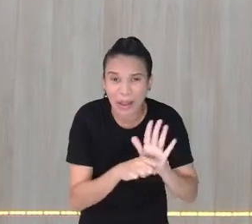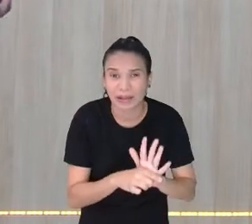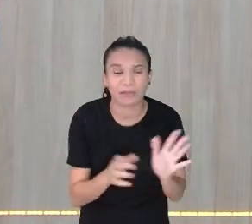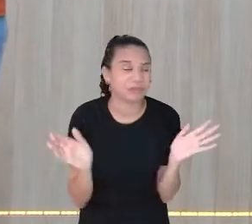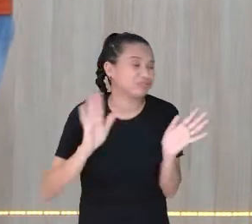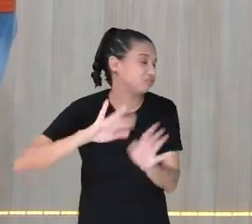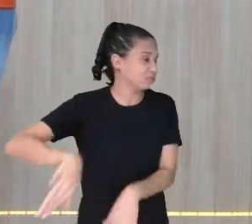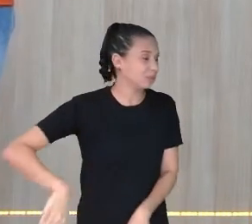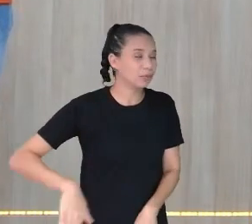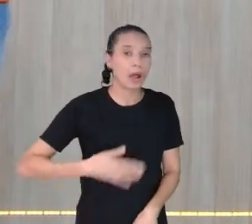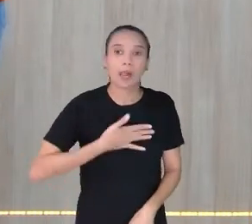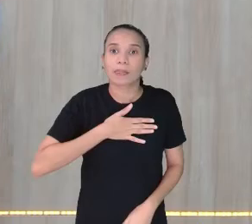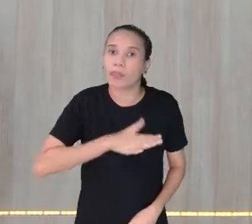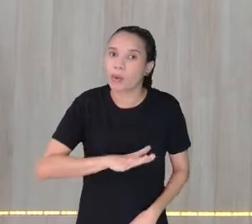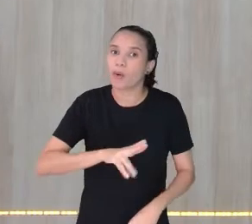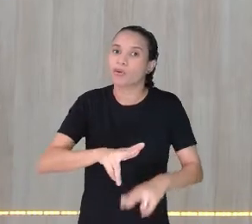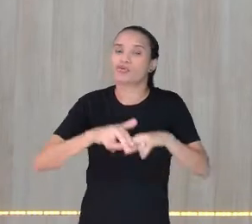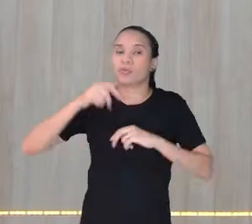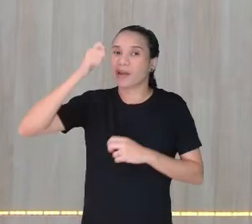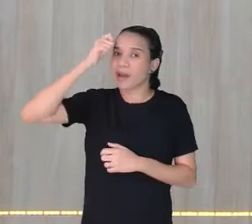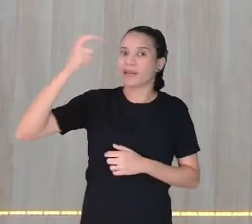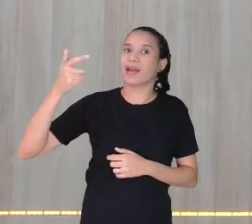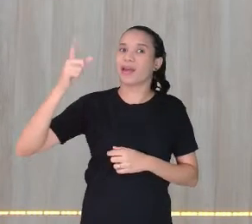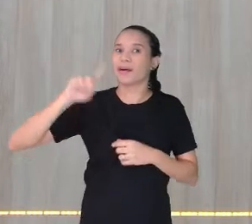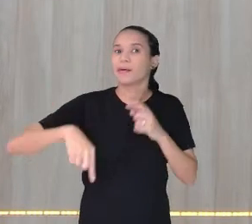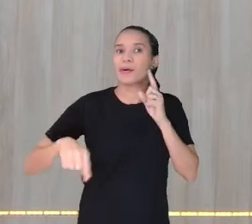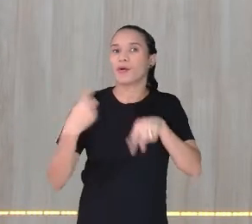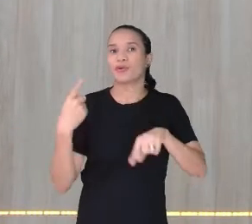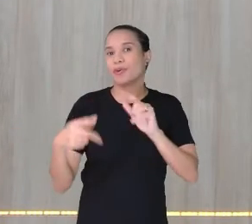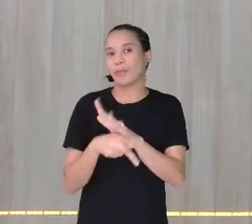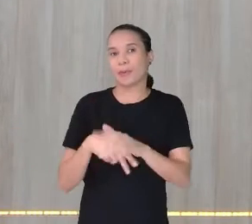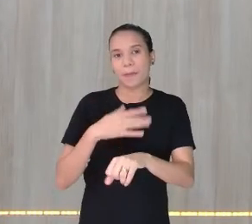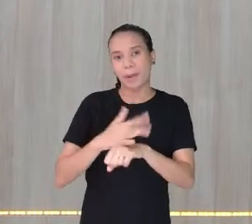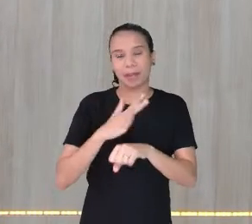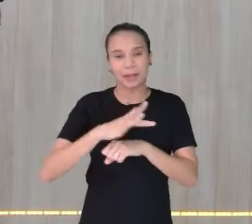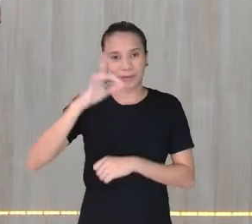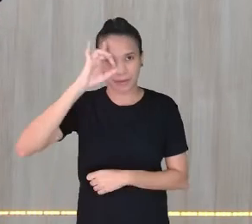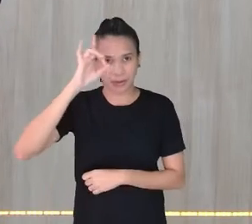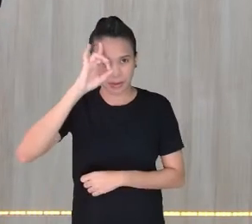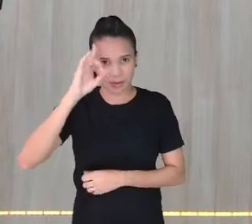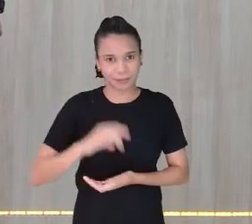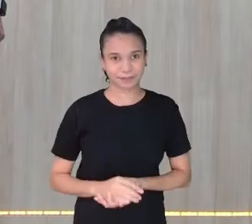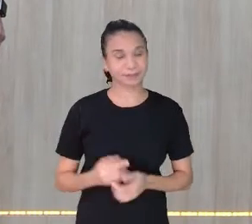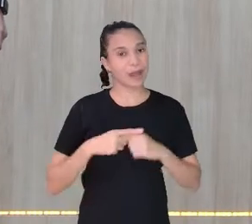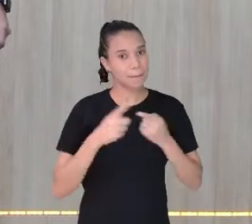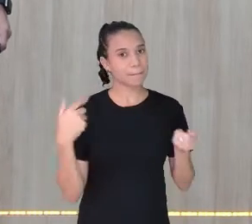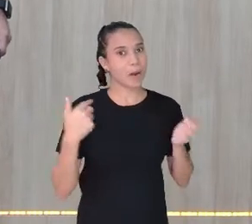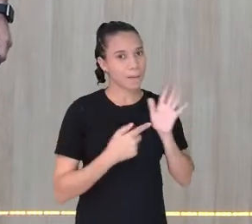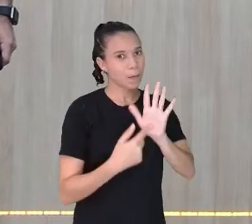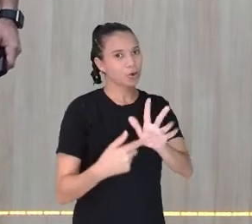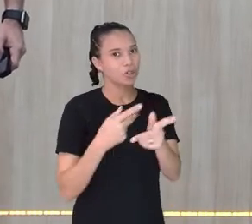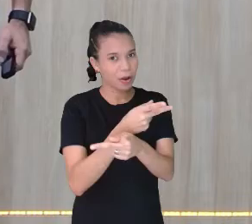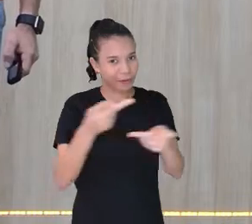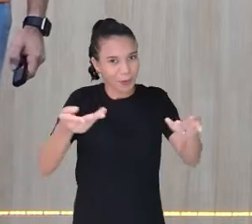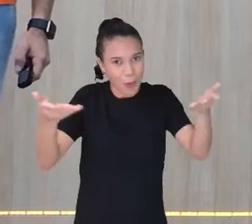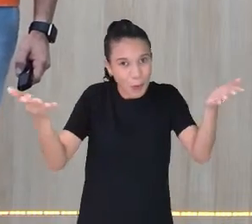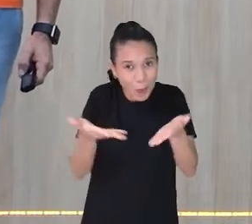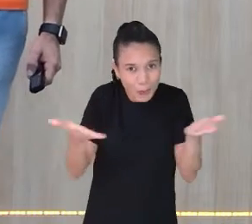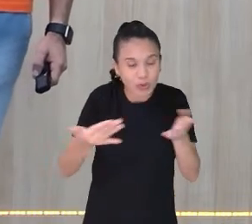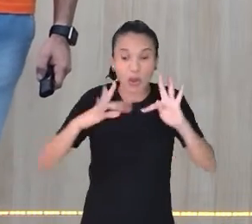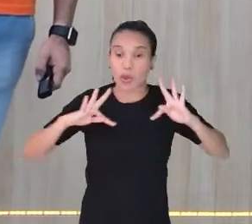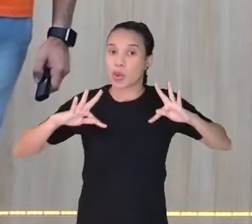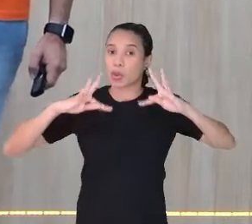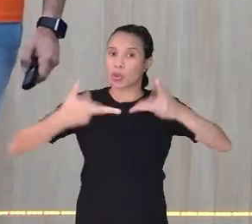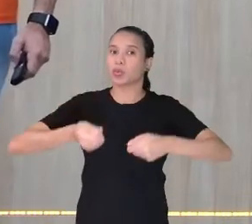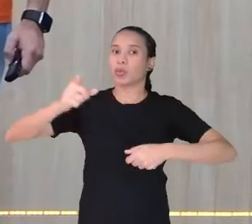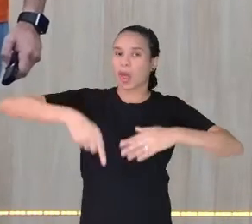não gostam porque essas ideias a gente não vê muito no nosso dia a dia. Mas eu vou mostrar aqui para você hoje que tudo